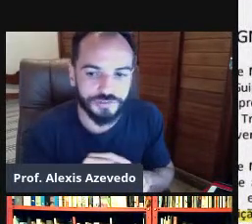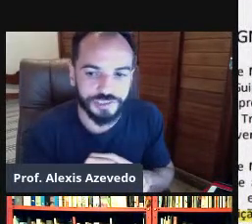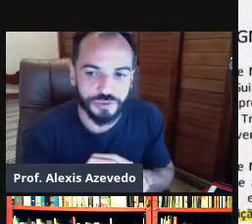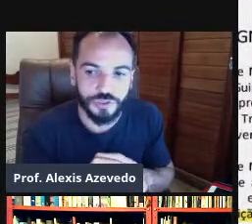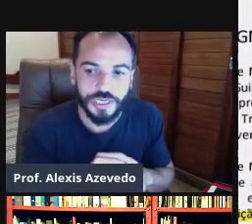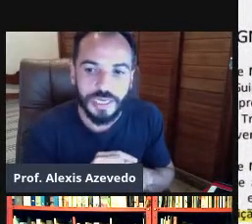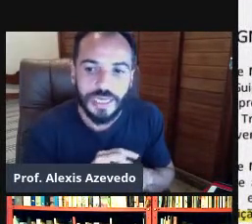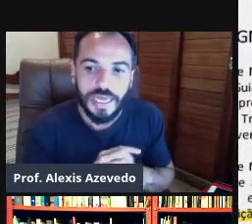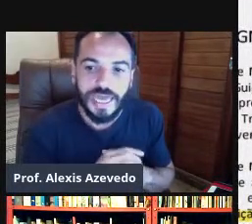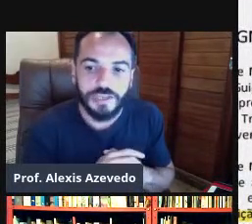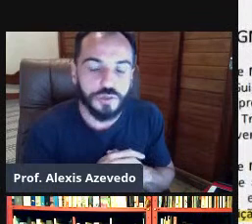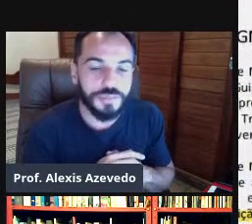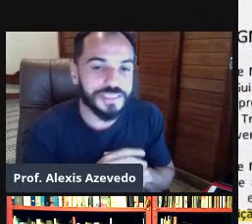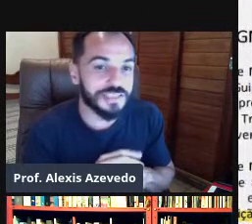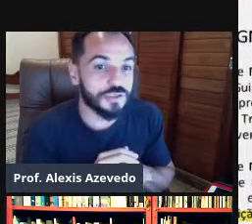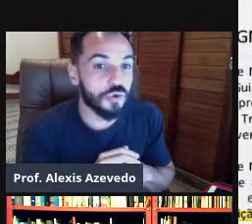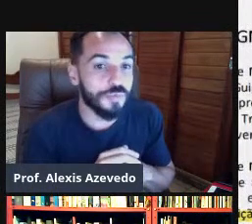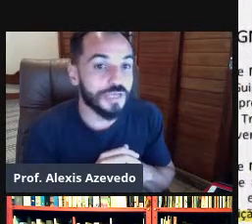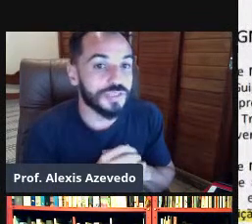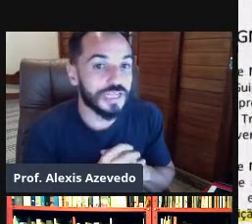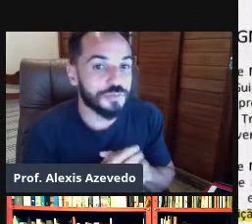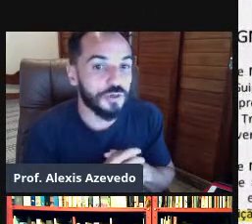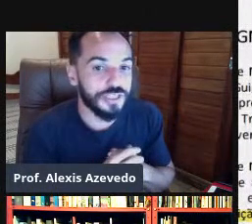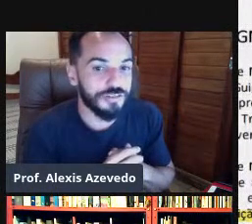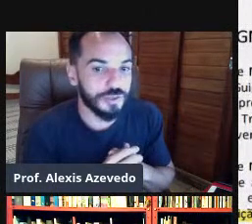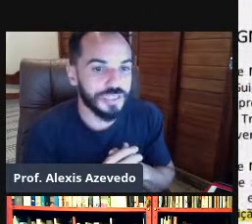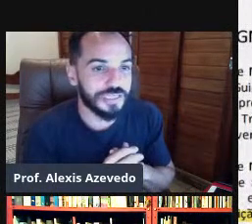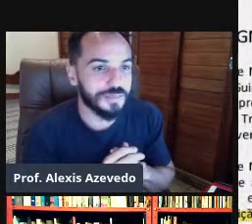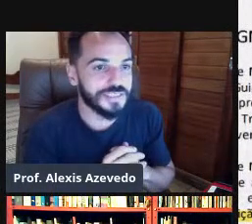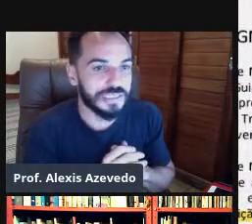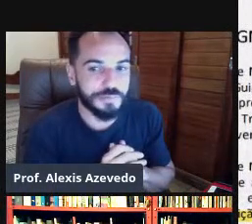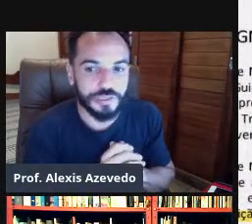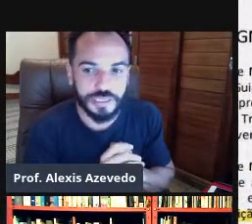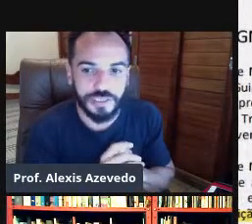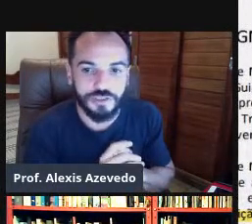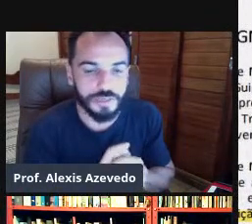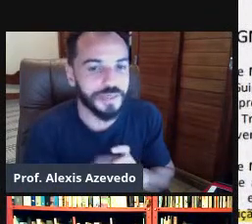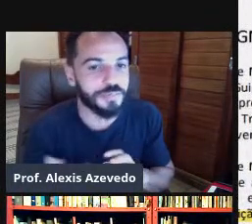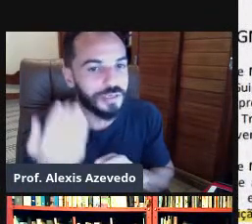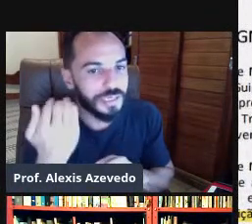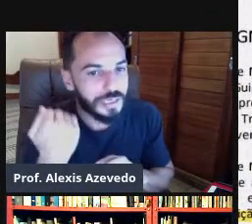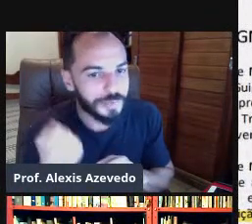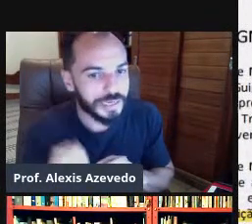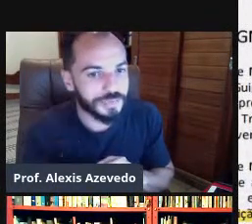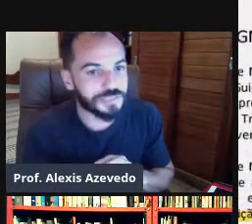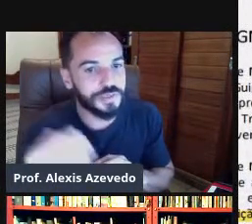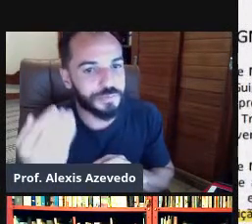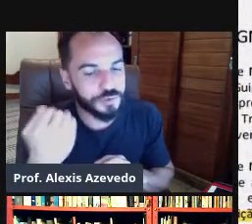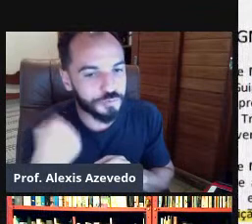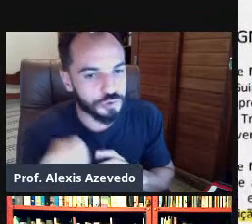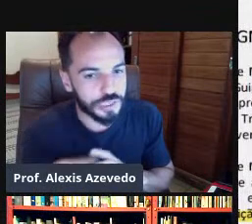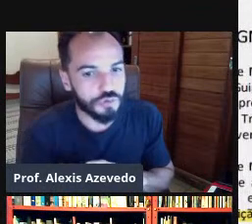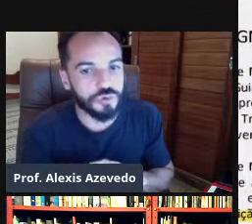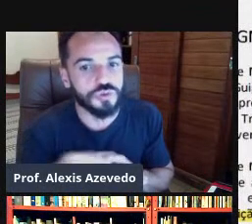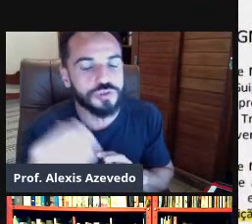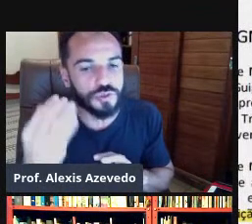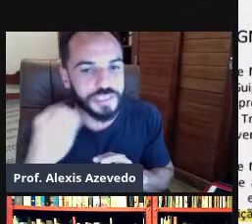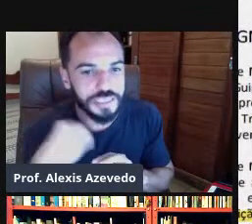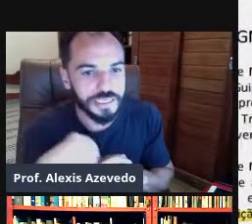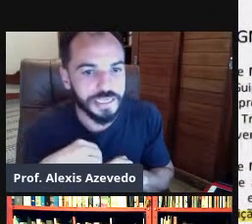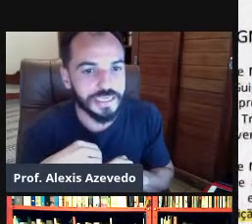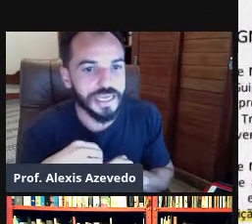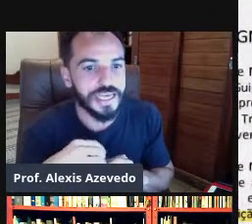aqui, tem alunos perguntando aqui no chat, professor, sobre se esse documento está disponível. E ele também seria importante